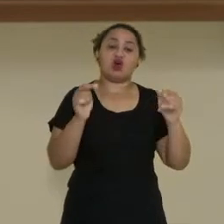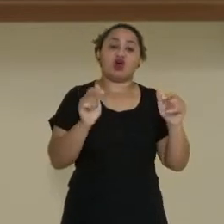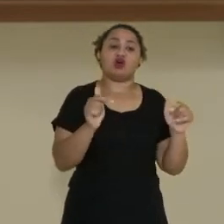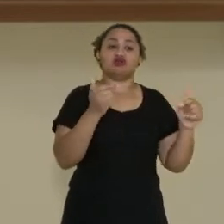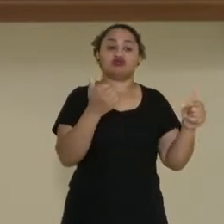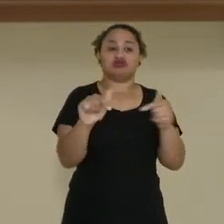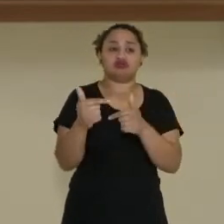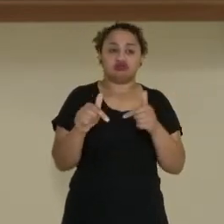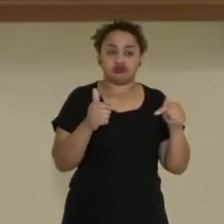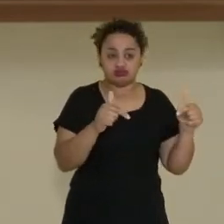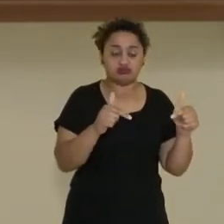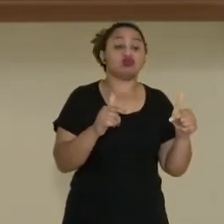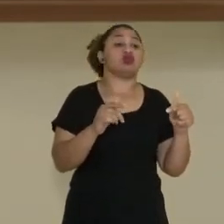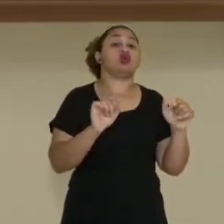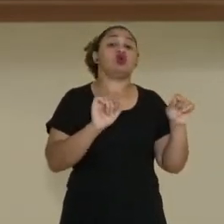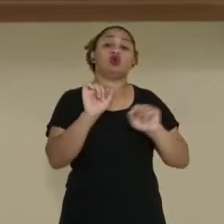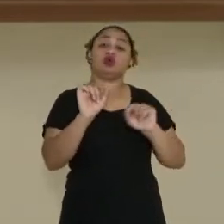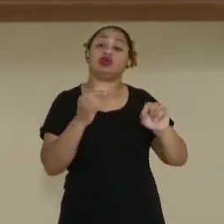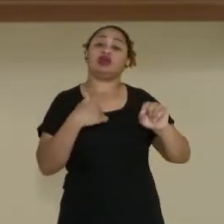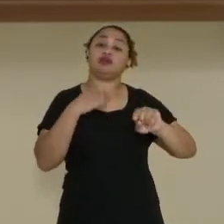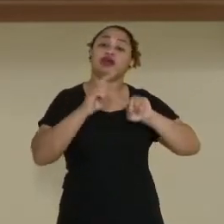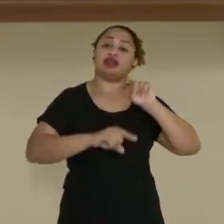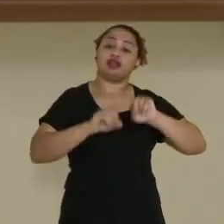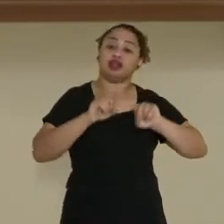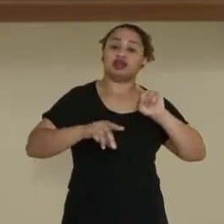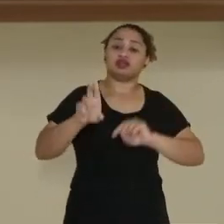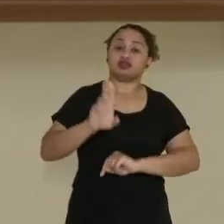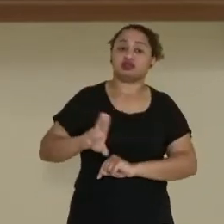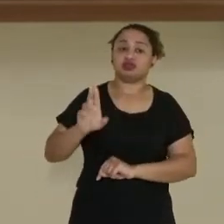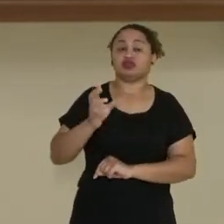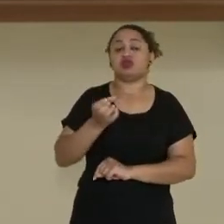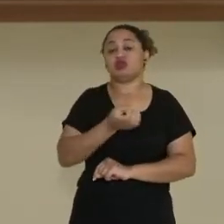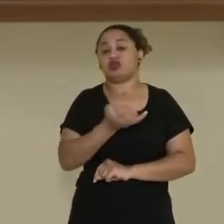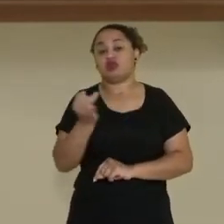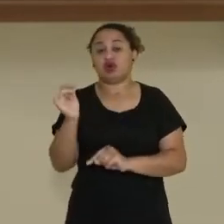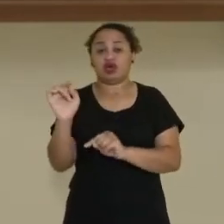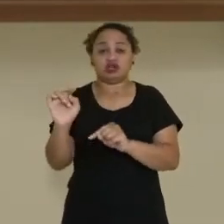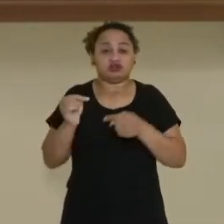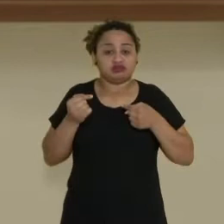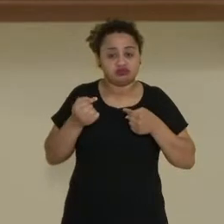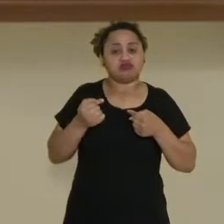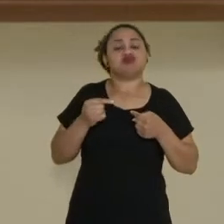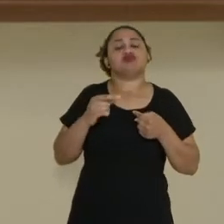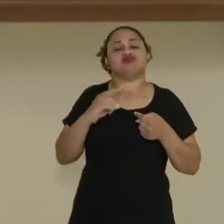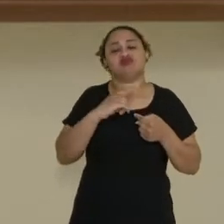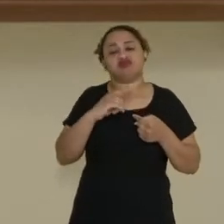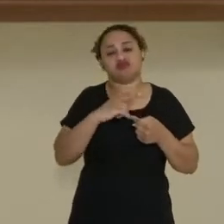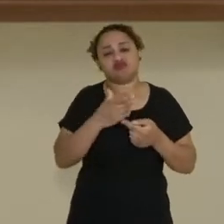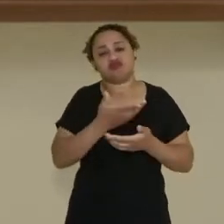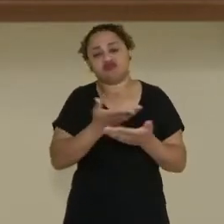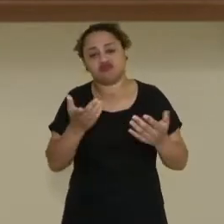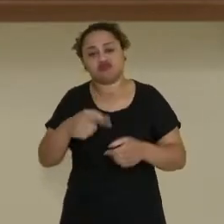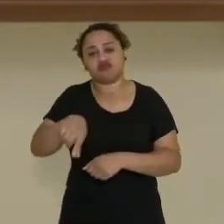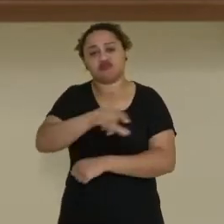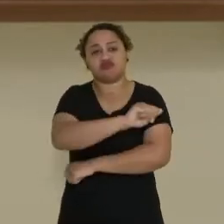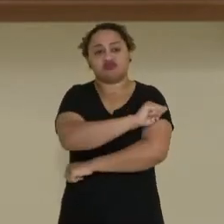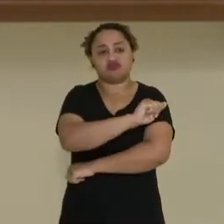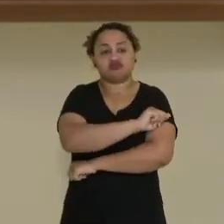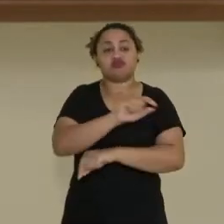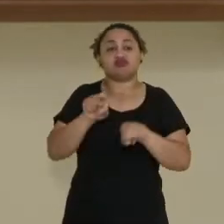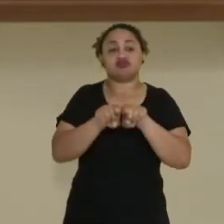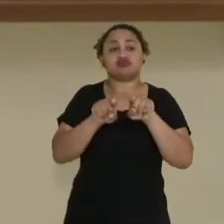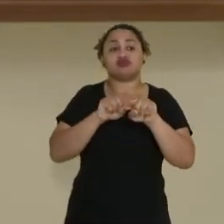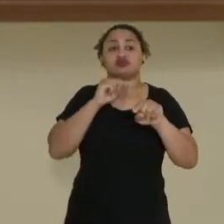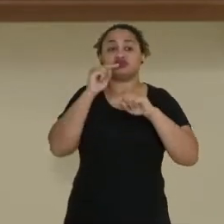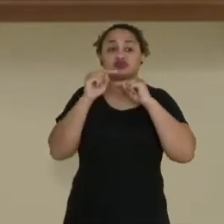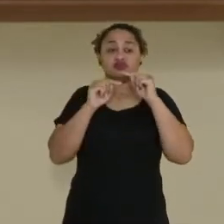trabalhava, o que teve que usar, quais foram os desafios em relação aos estudantes, né? E as dúvidas que